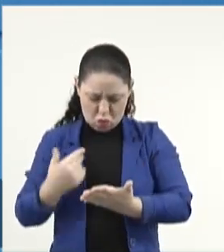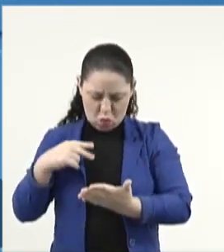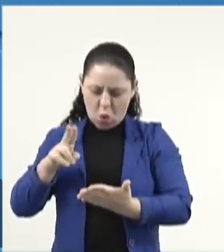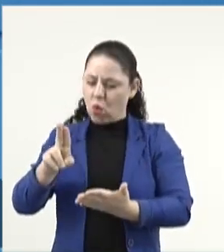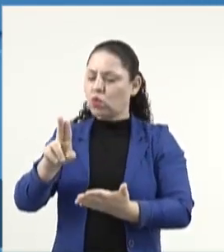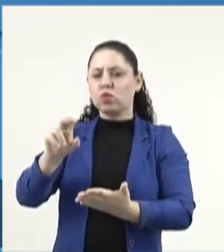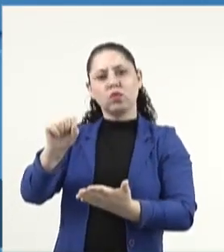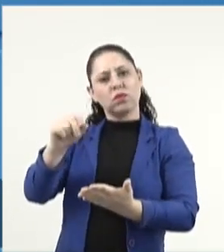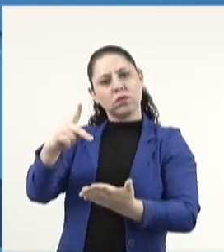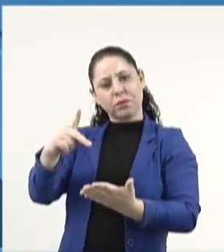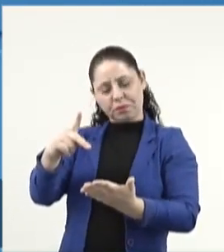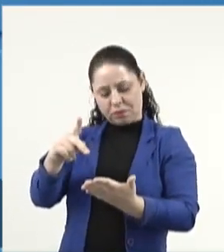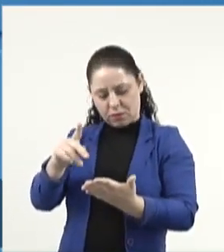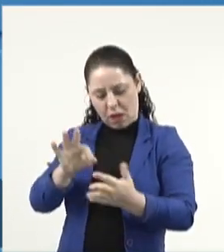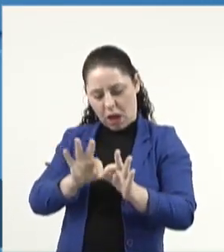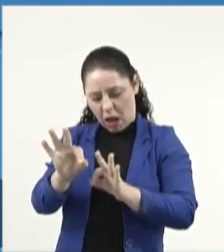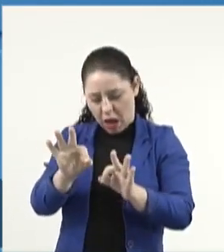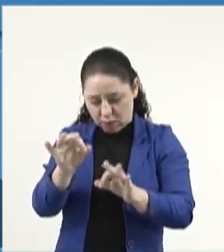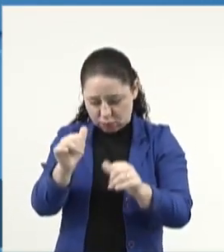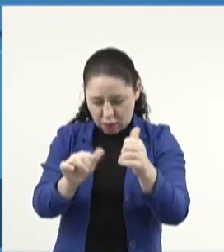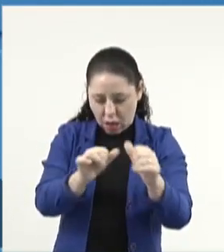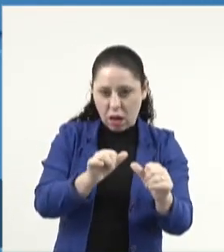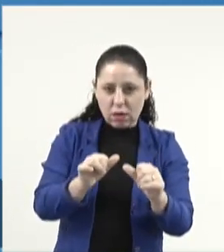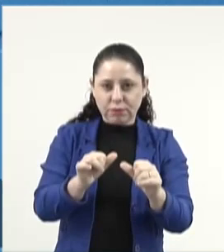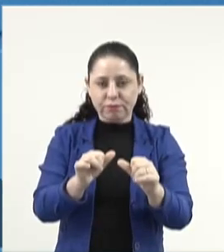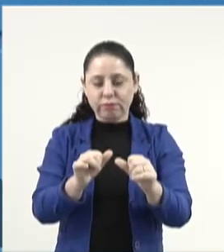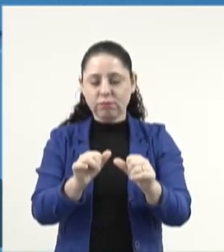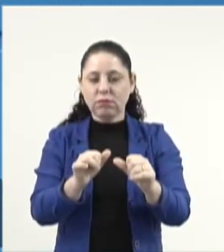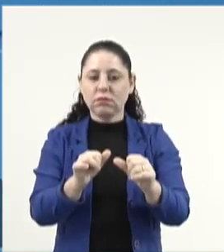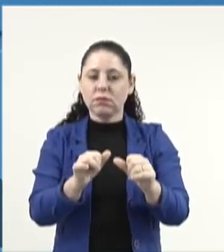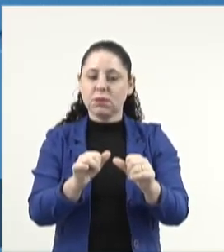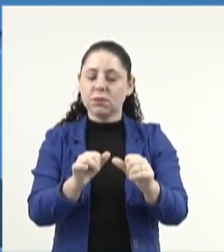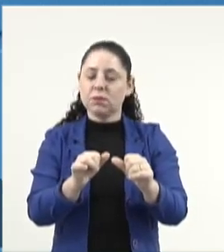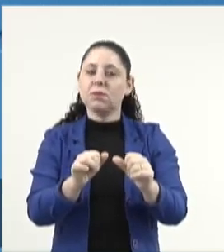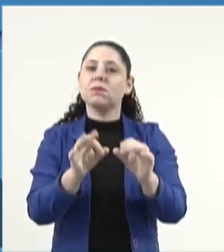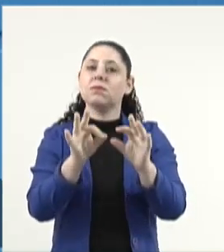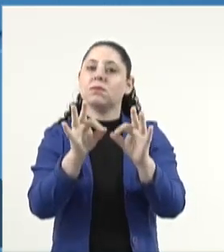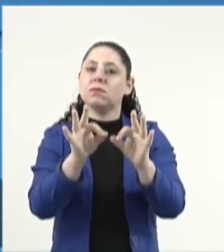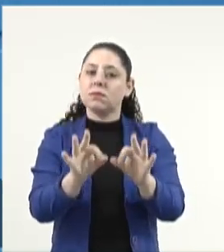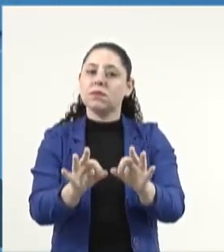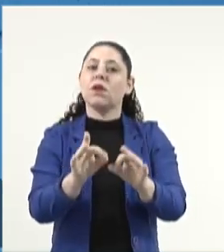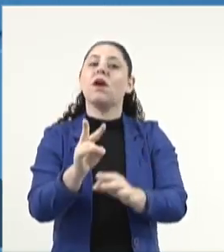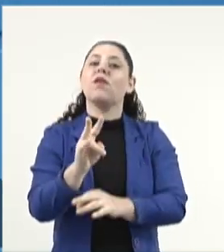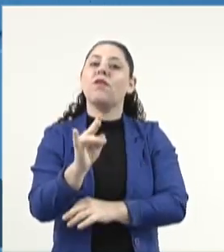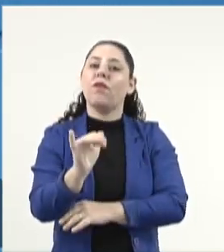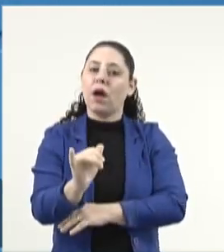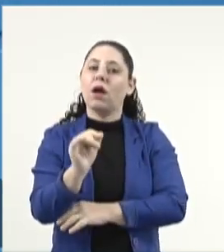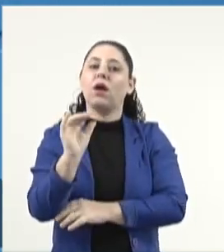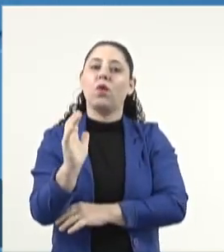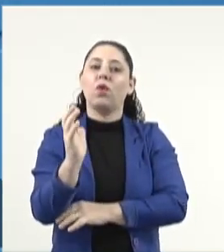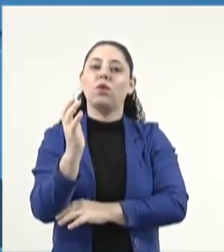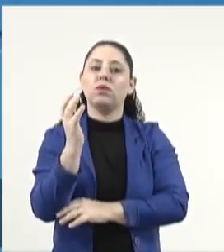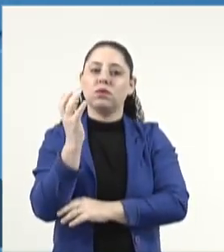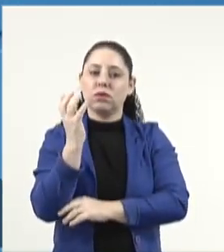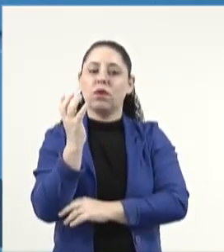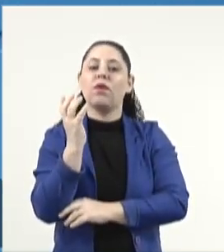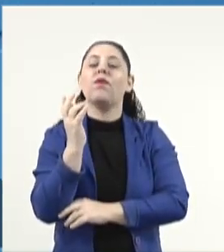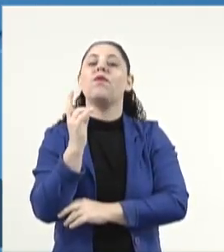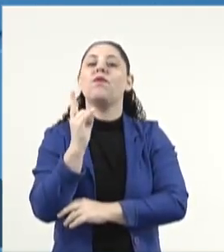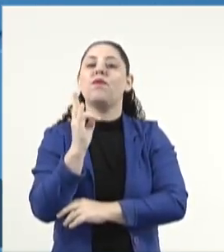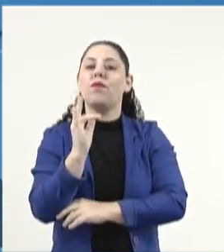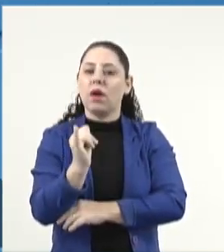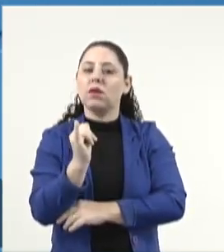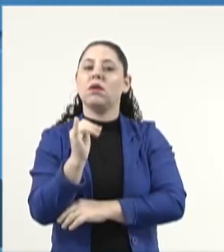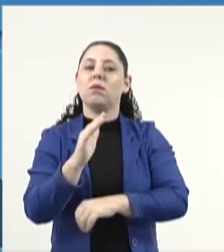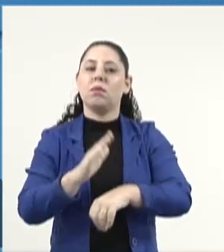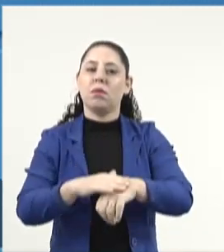USP, sendo analisado de uma maneira imparcial e idônea, vai acontecer variação